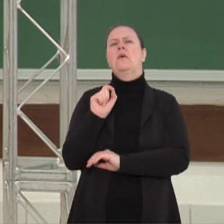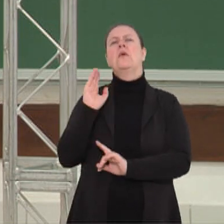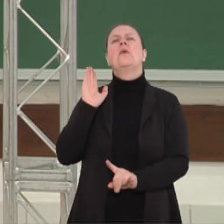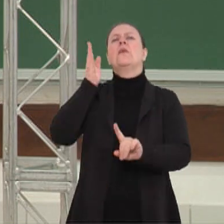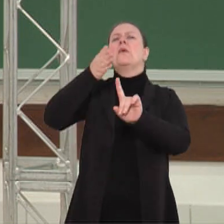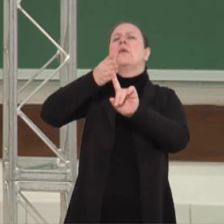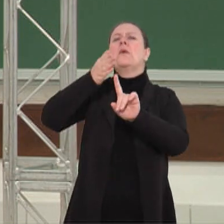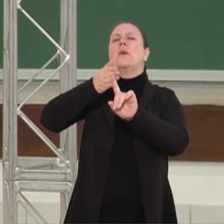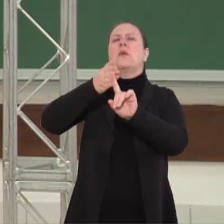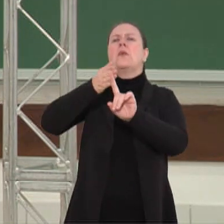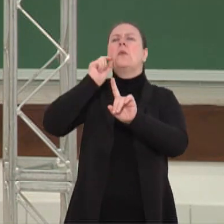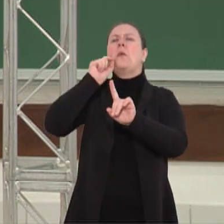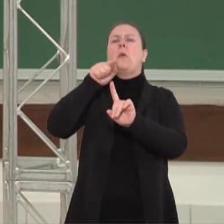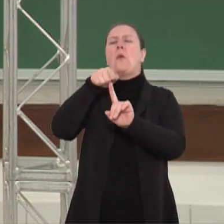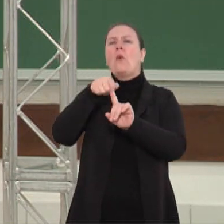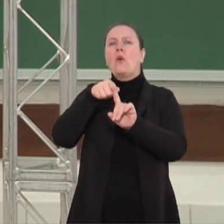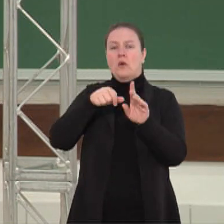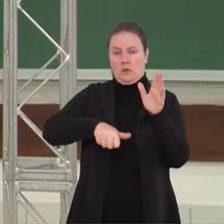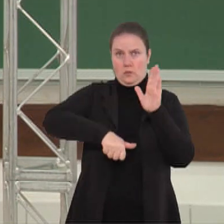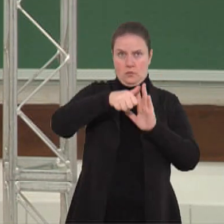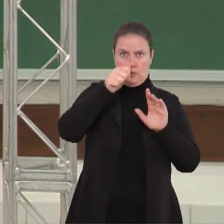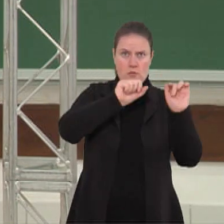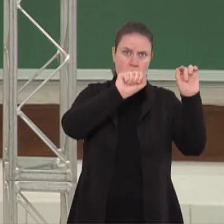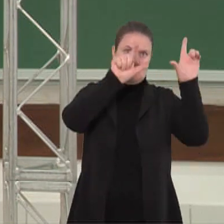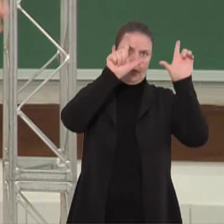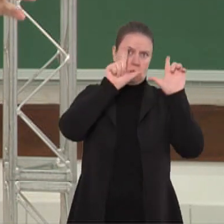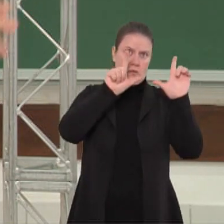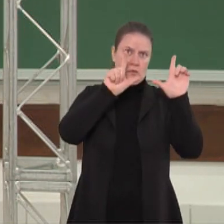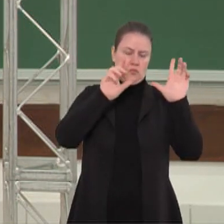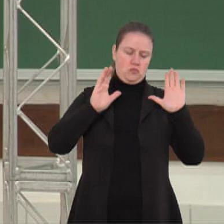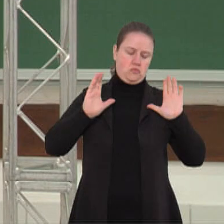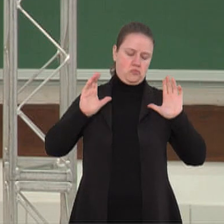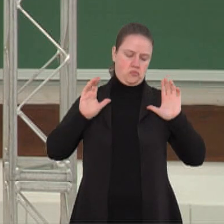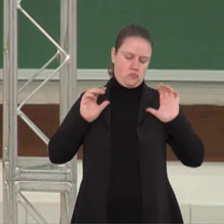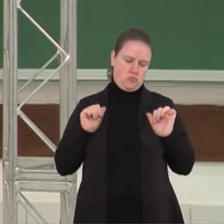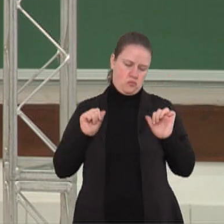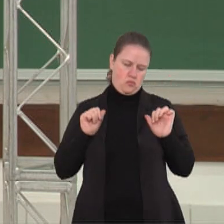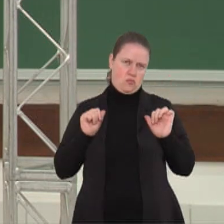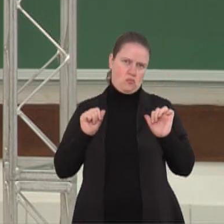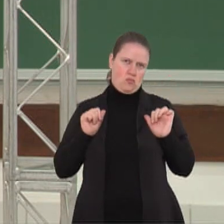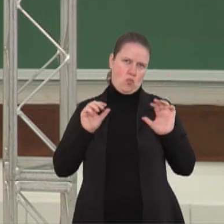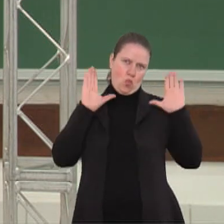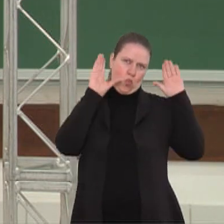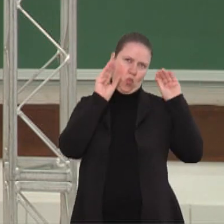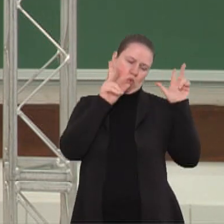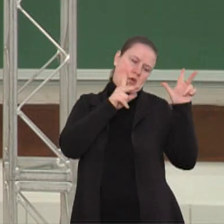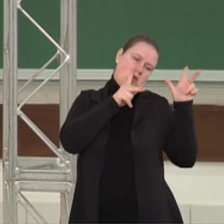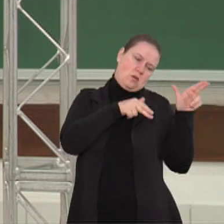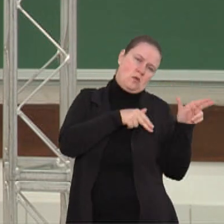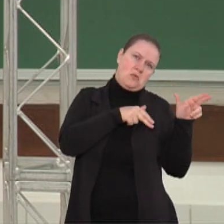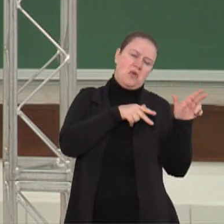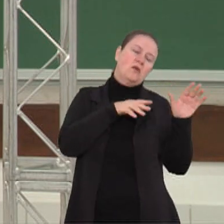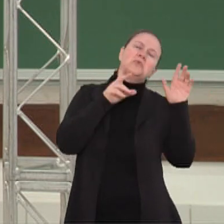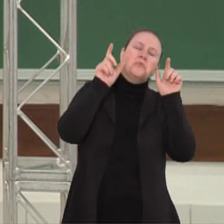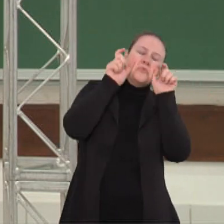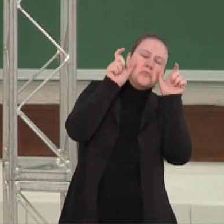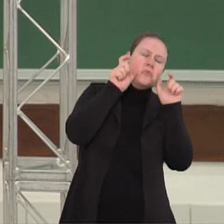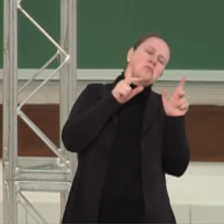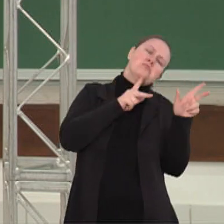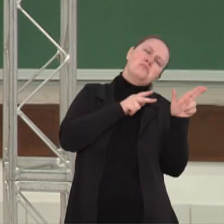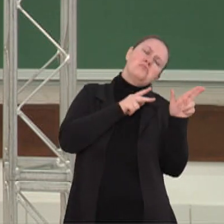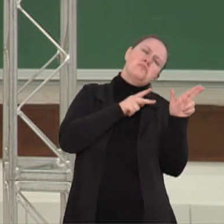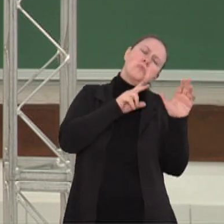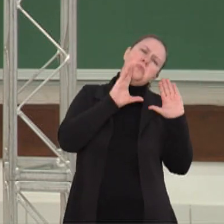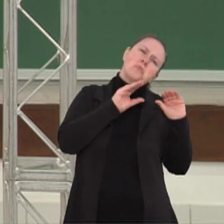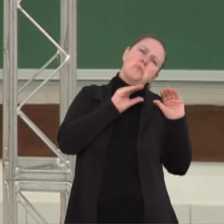brasileiro? É a primeira parte da charge, do cara que está deitadão, na boa, o outro que está numa família classe